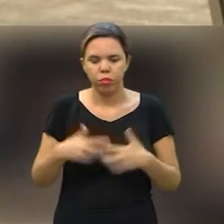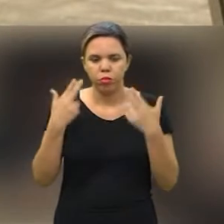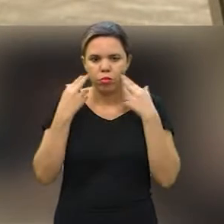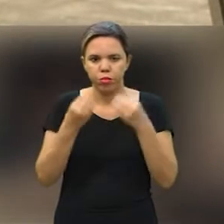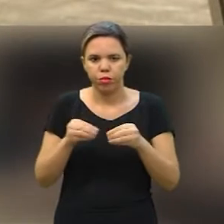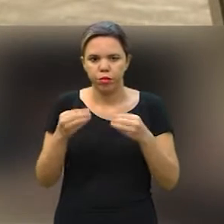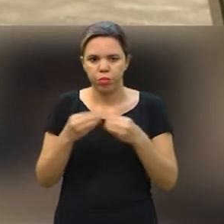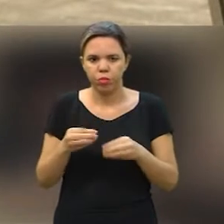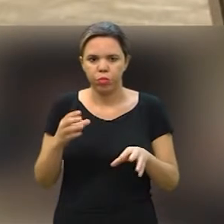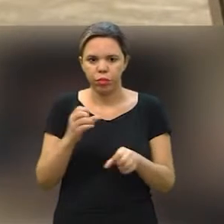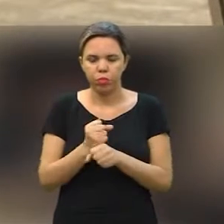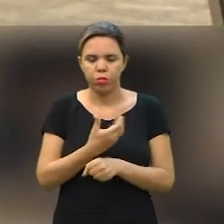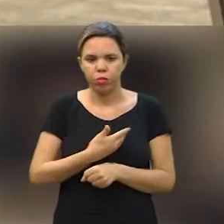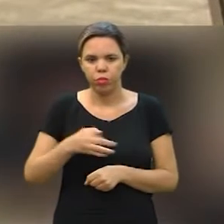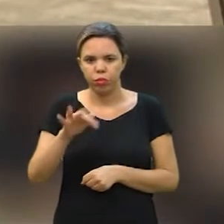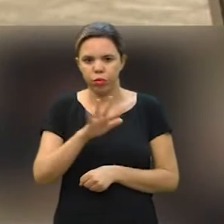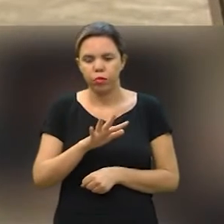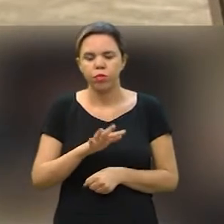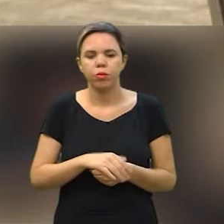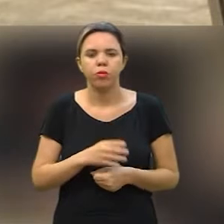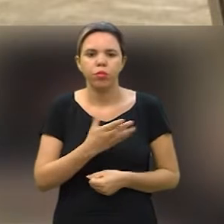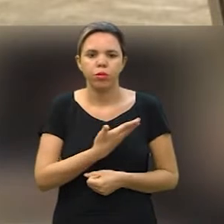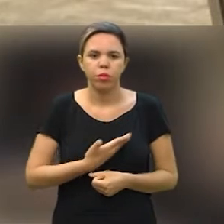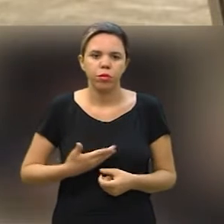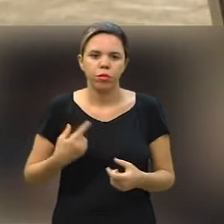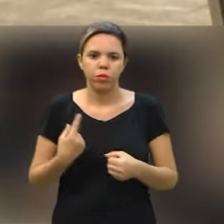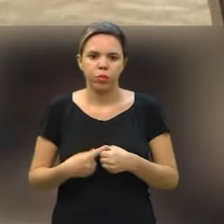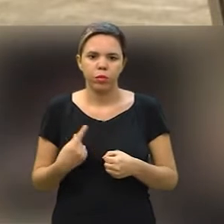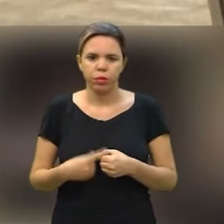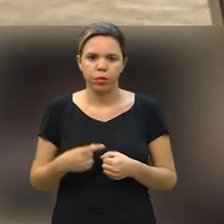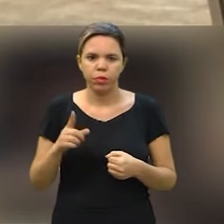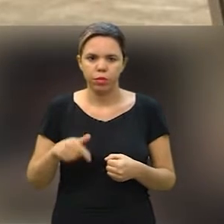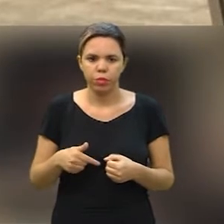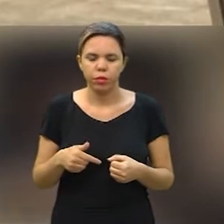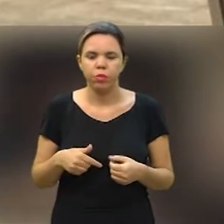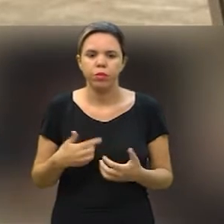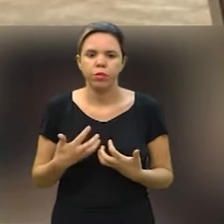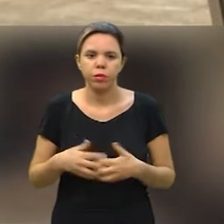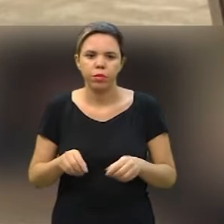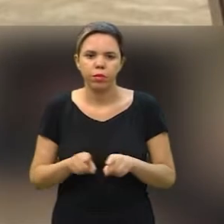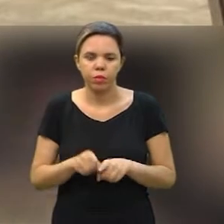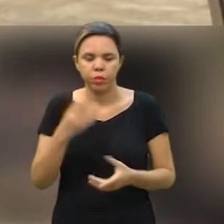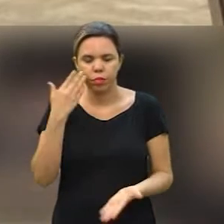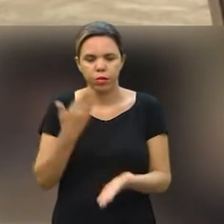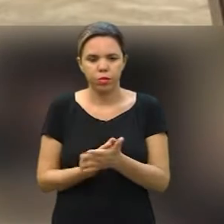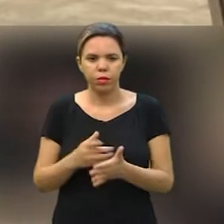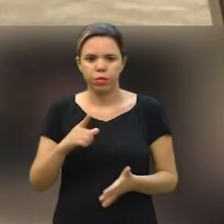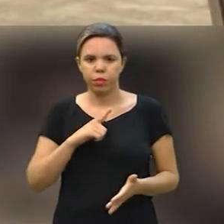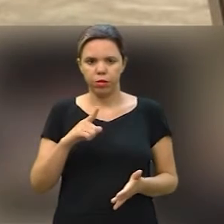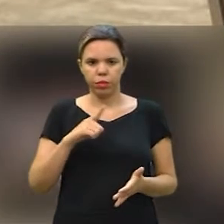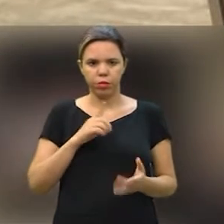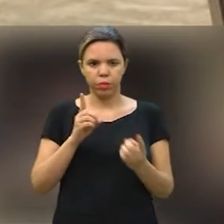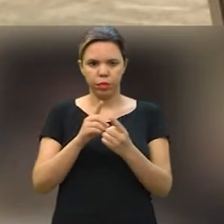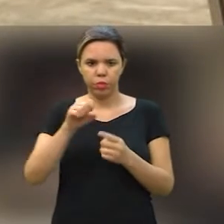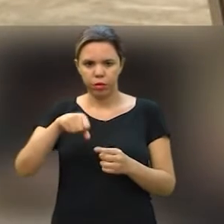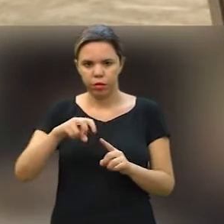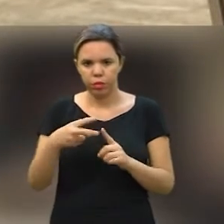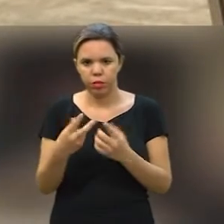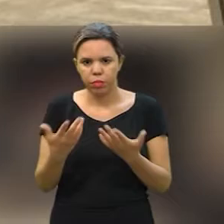porque automaticamente isso afeta o caixa tanto do governo federal quanto estadual e municipal, é uma consequência. Eu acredito que